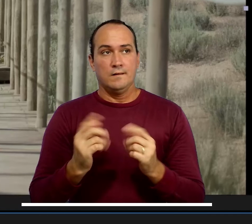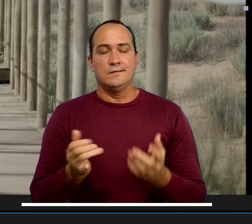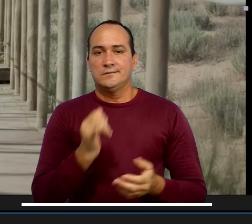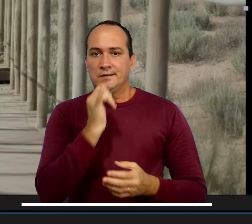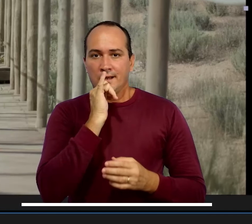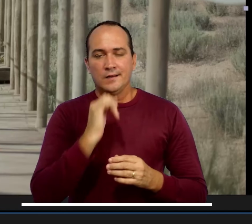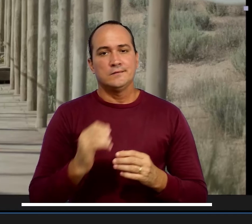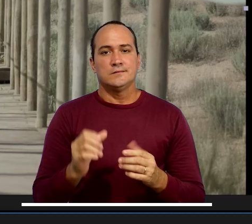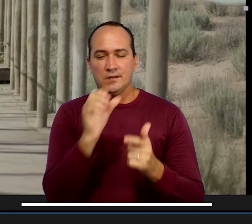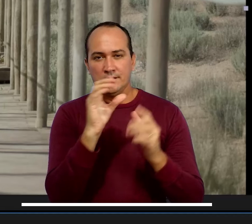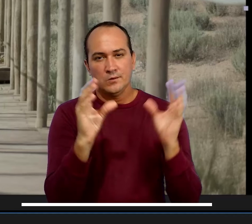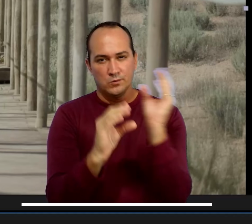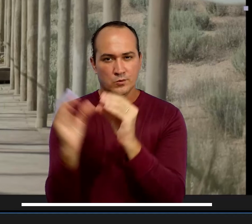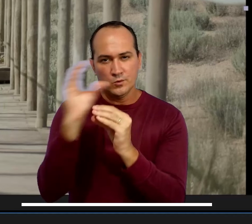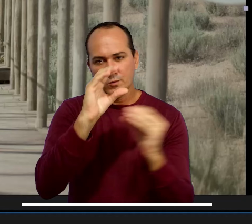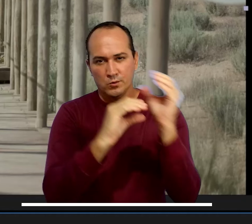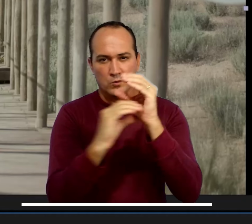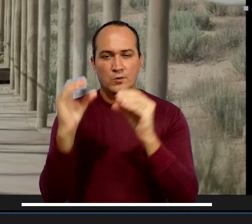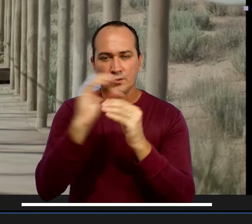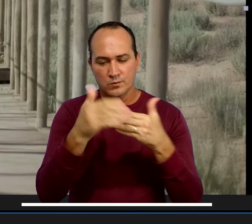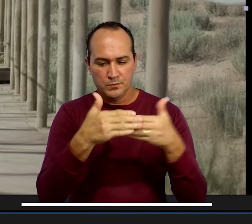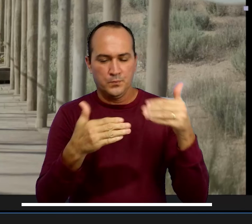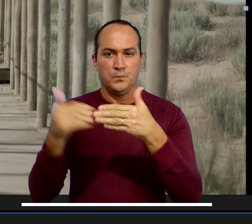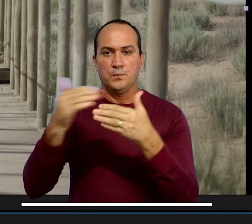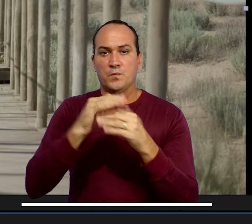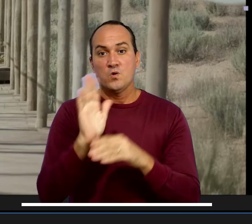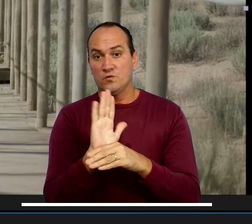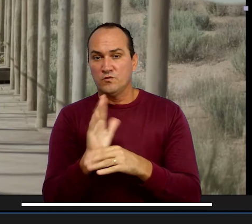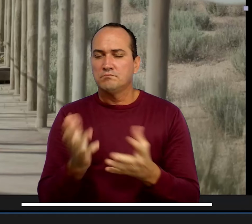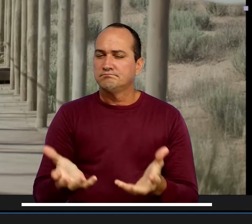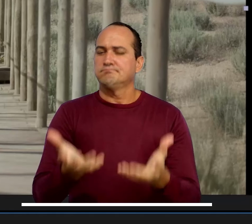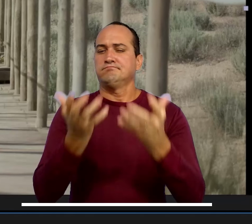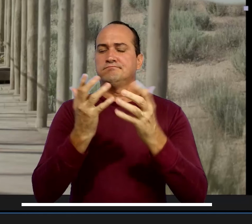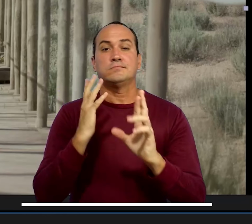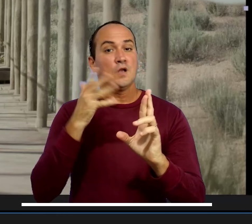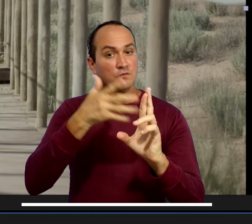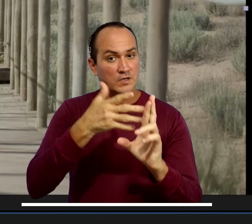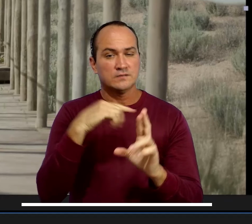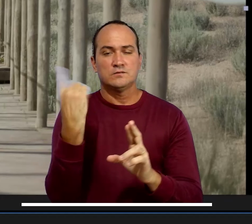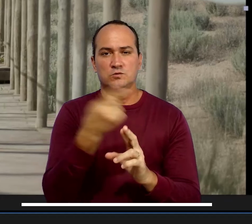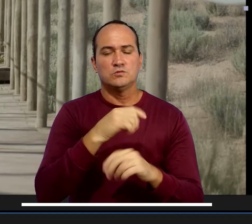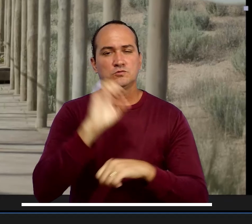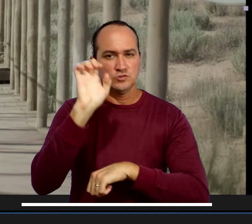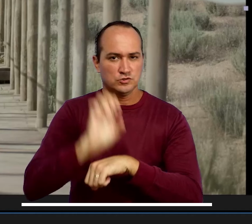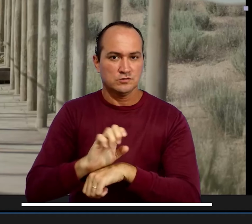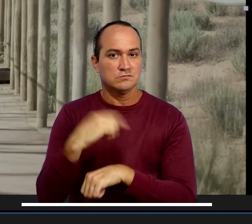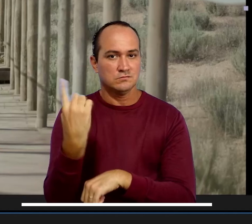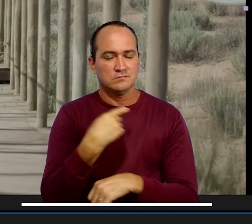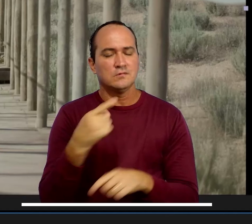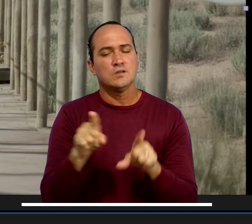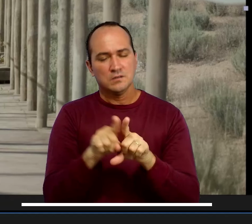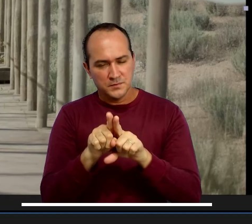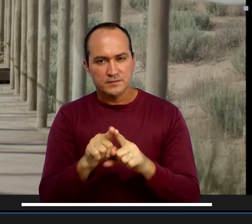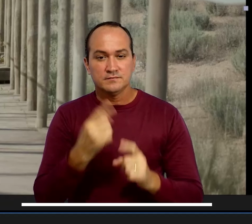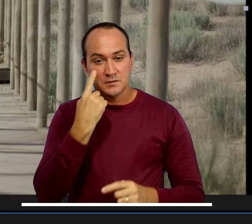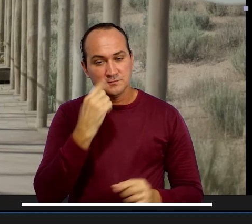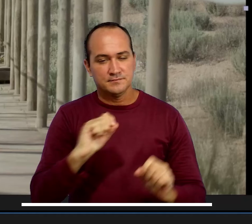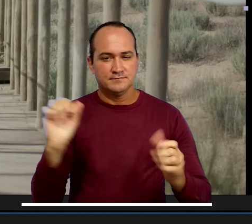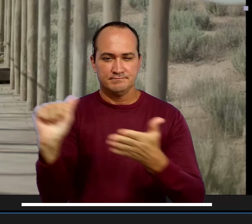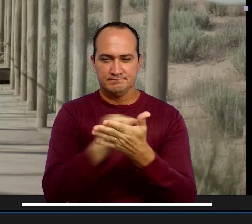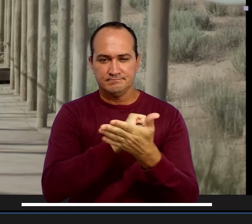assim, da composição com vídeos até um pouco mais rica, né? E pegando referências aqui do nosso estado. Então, vamos fazer isso também, tá? Deixa